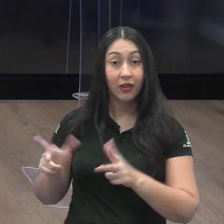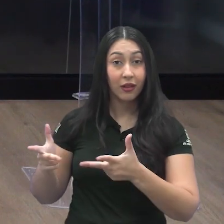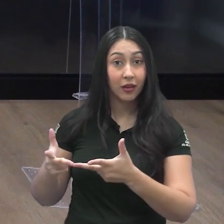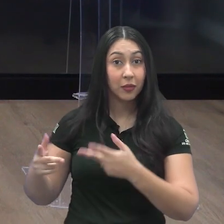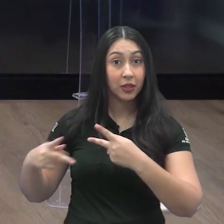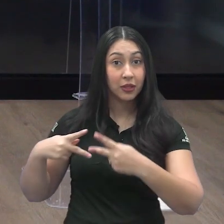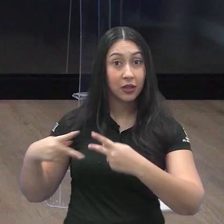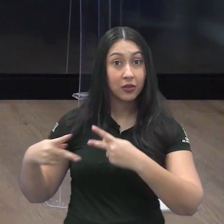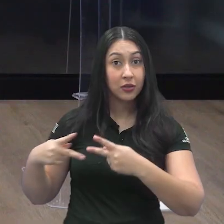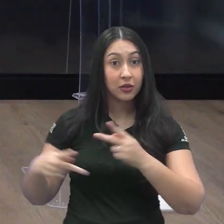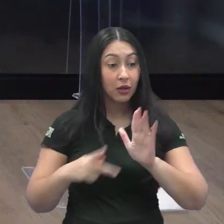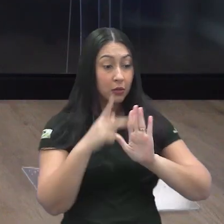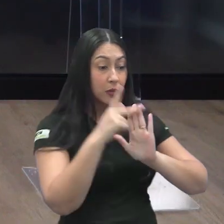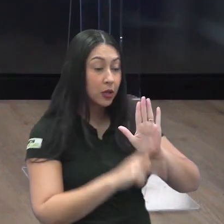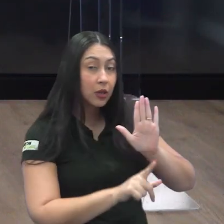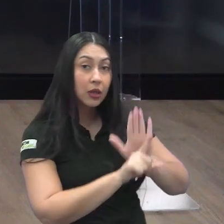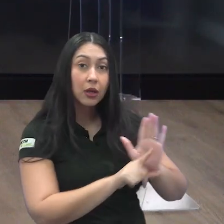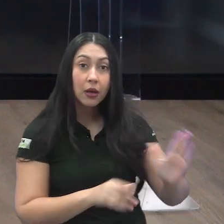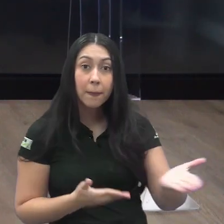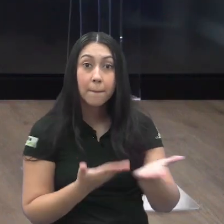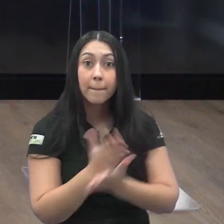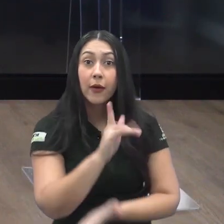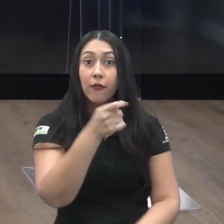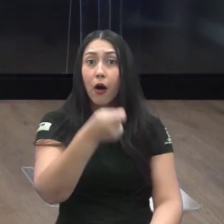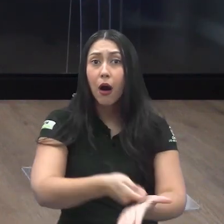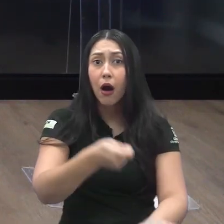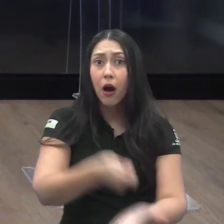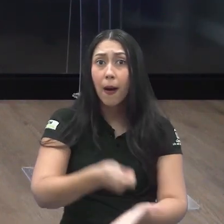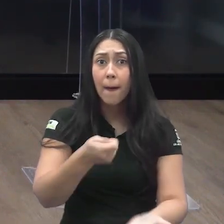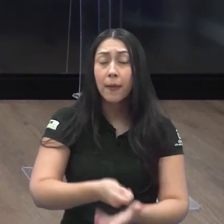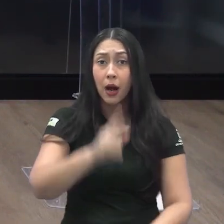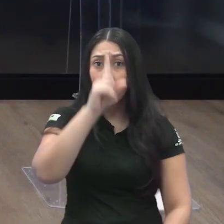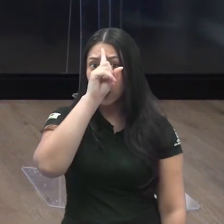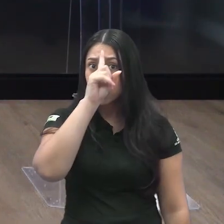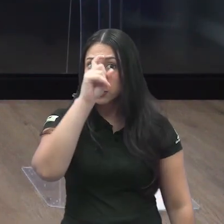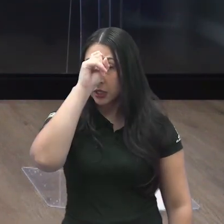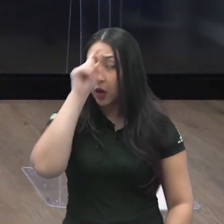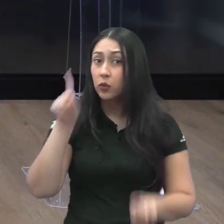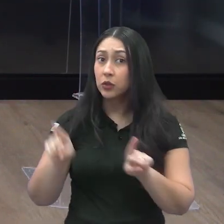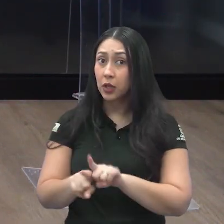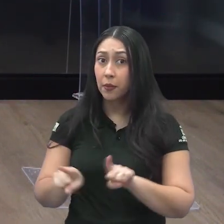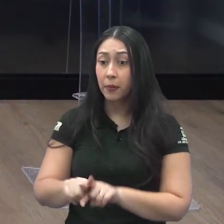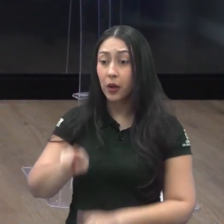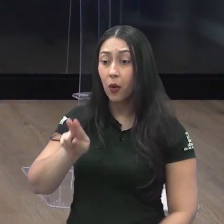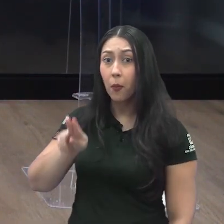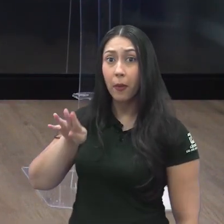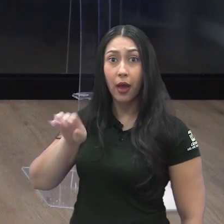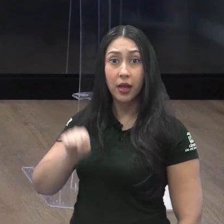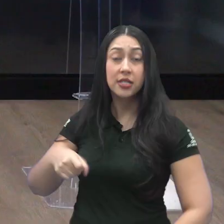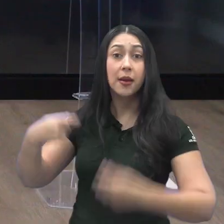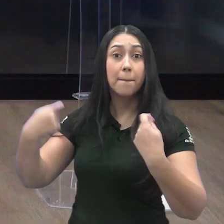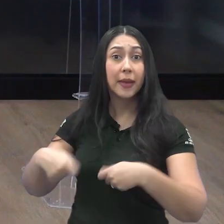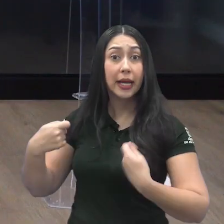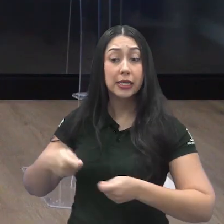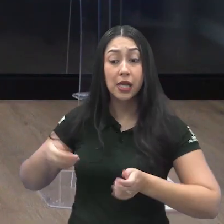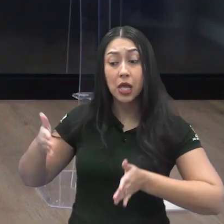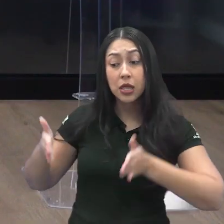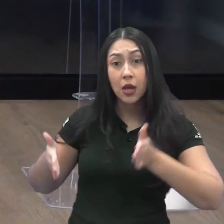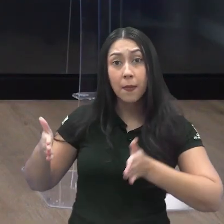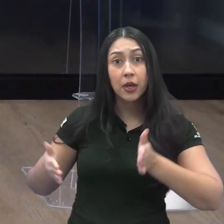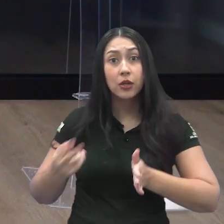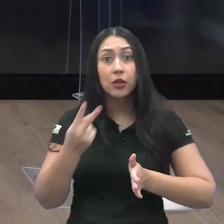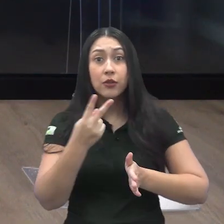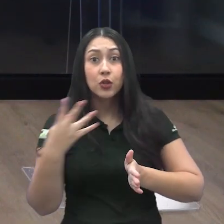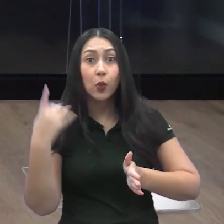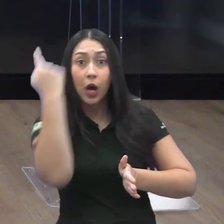A Câmara de São José dos Campos aprovou um projeto de lei que obriga hospitais e unidades de saúde a